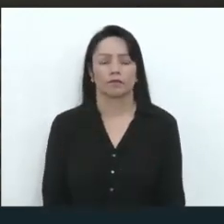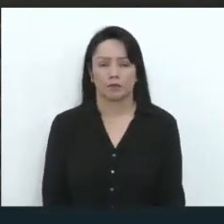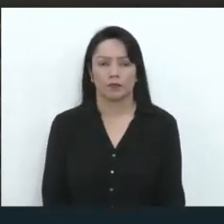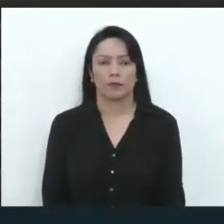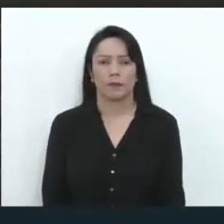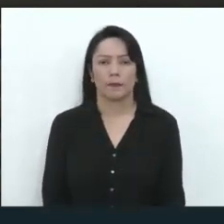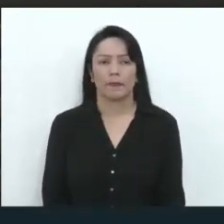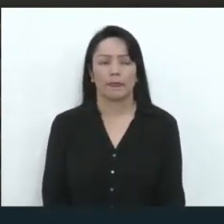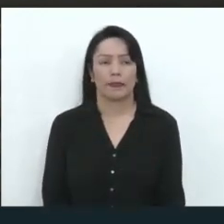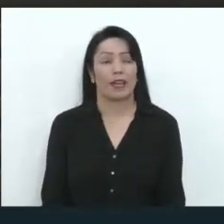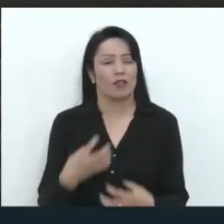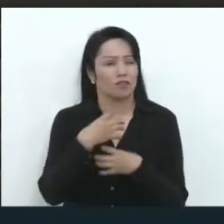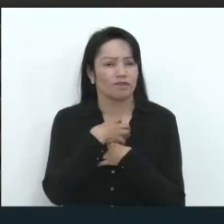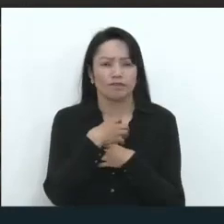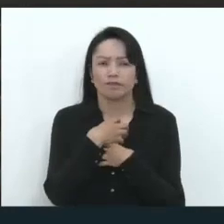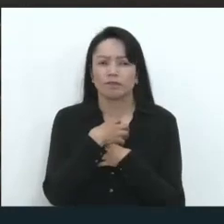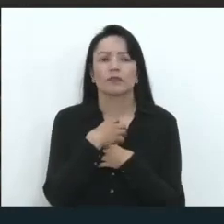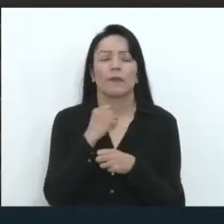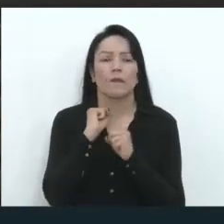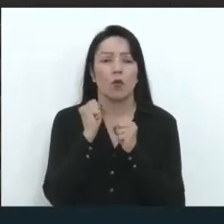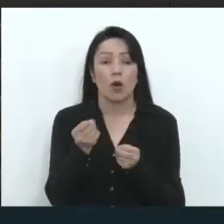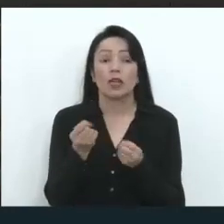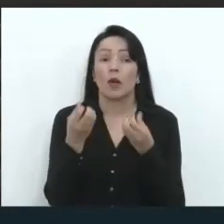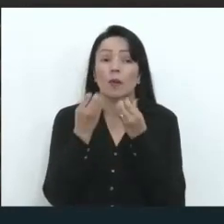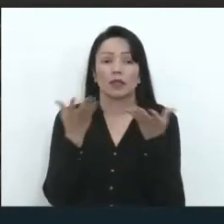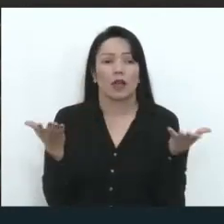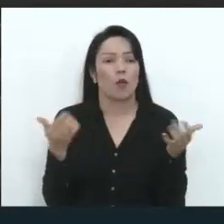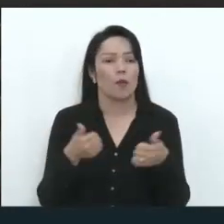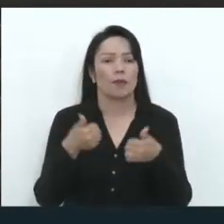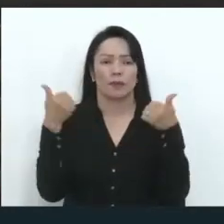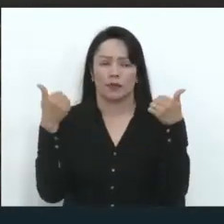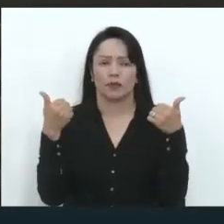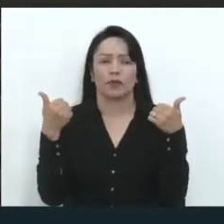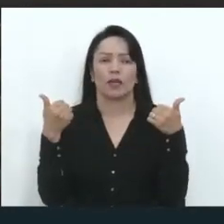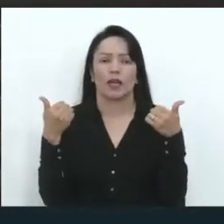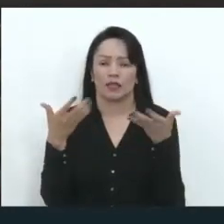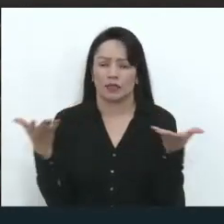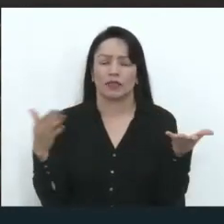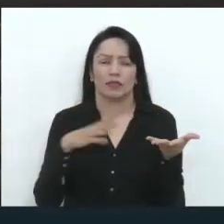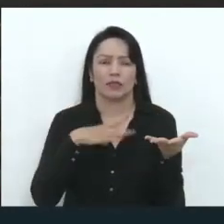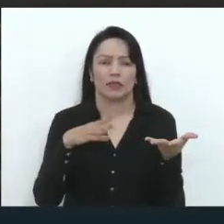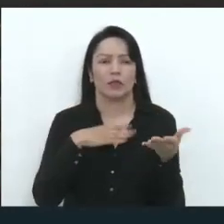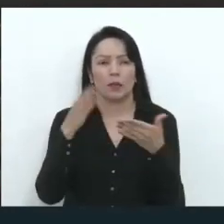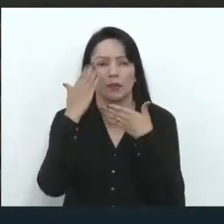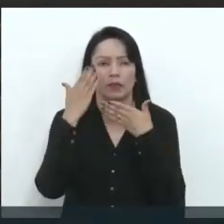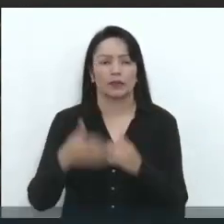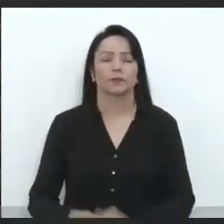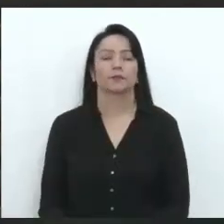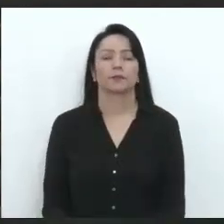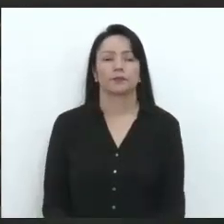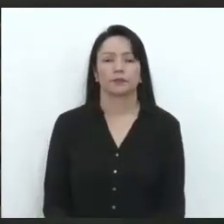com todo o meu afinco para oferecer o melhor de mim para essa cidade. Meu muito obrigado.